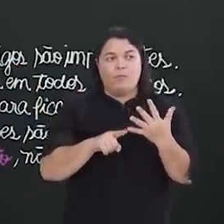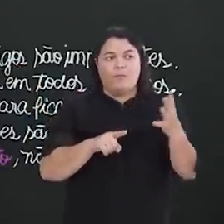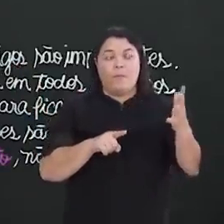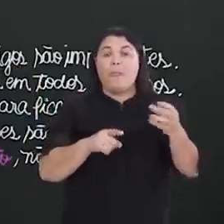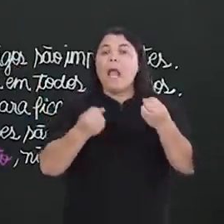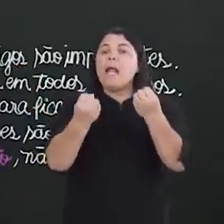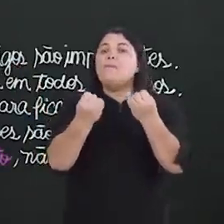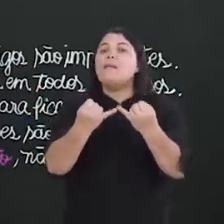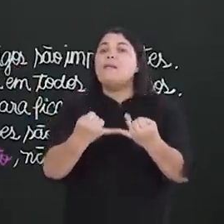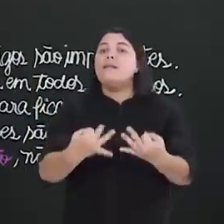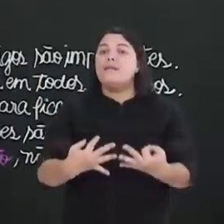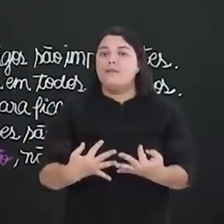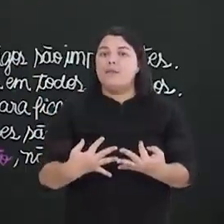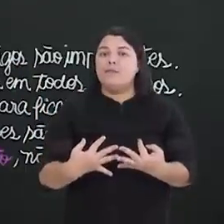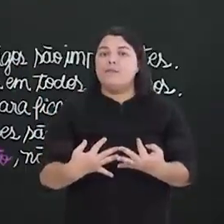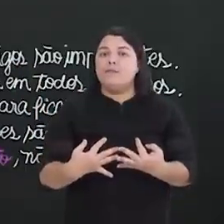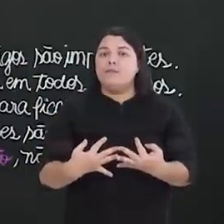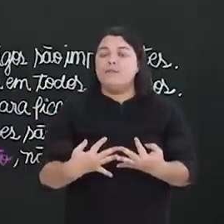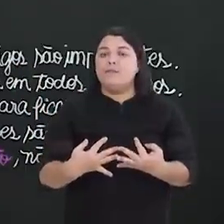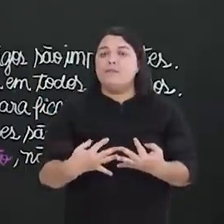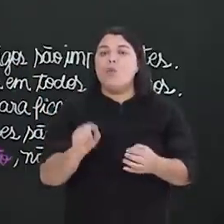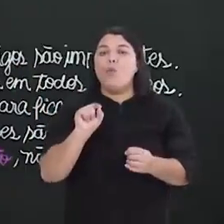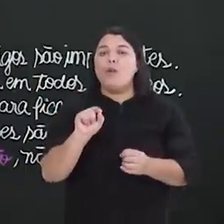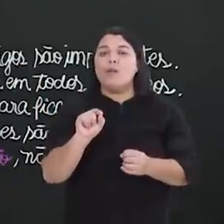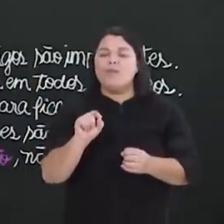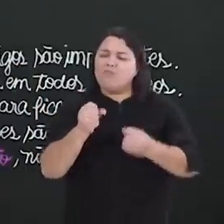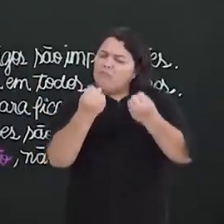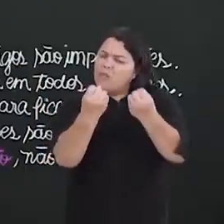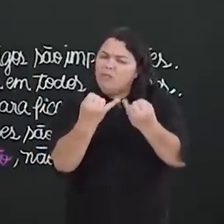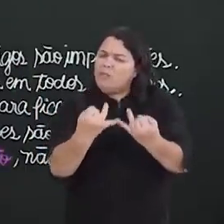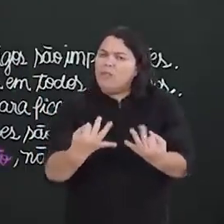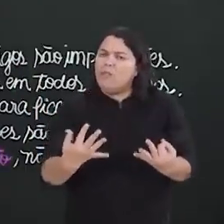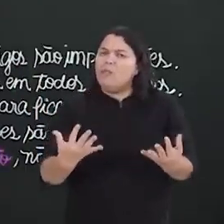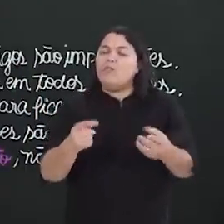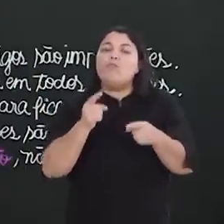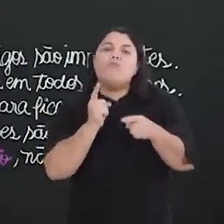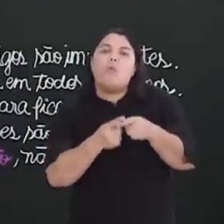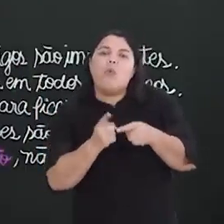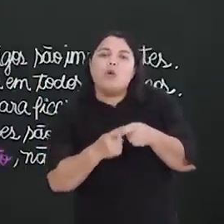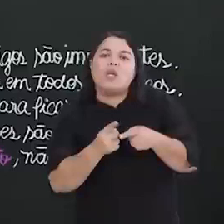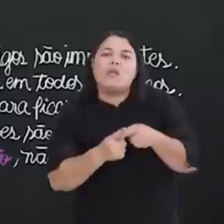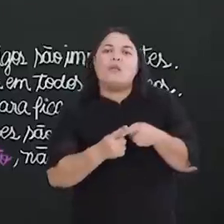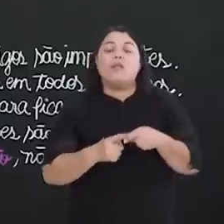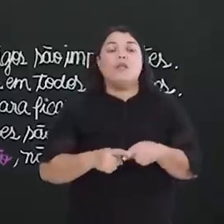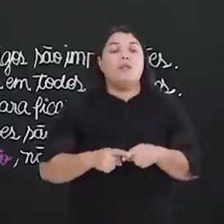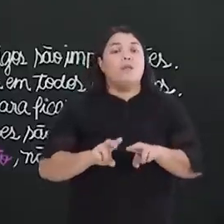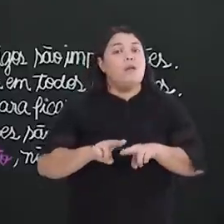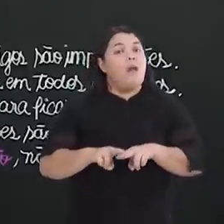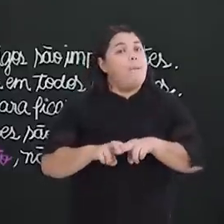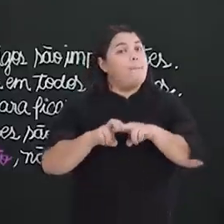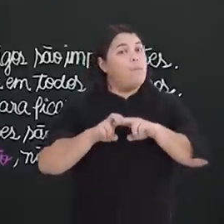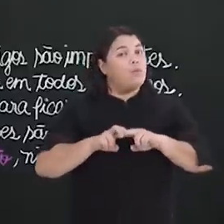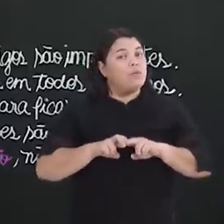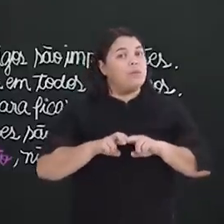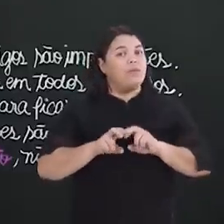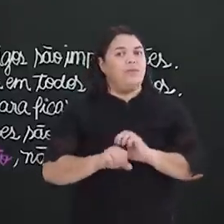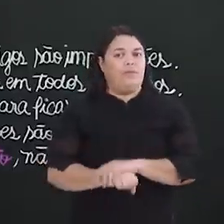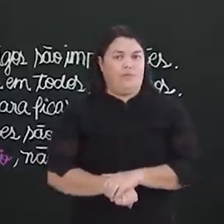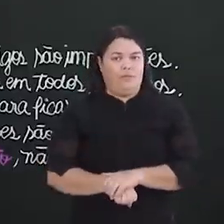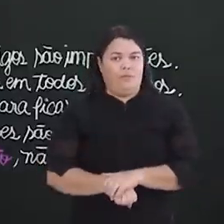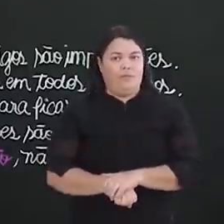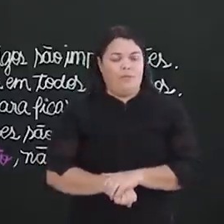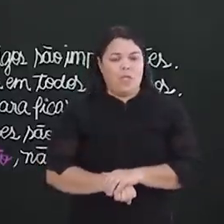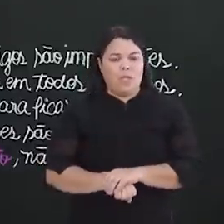caso das explicativas, são aquelas conjunções que indicam explicação, tal como porquê, tal como pois. Então, são orações